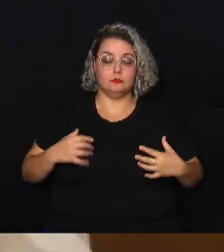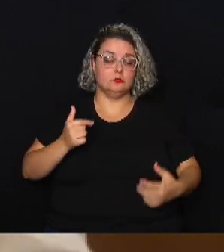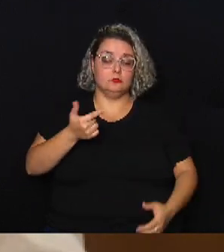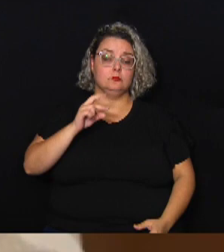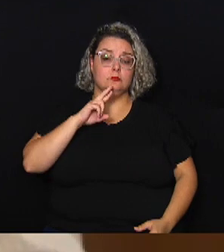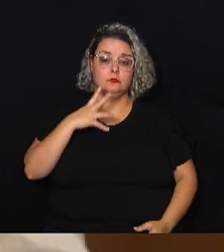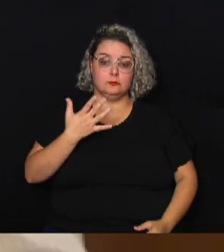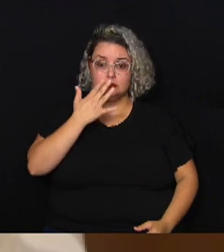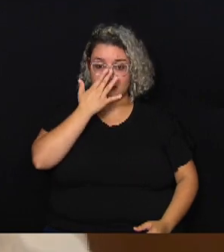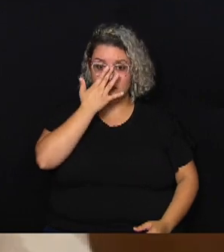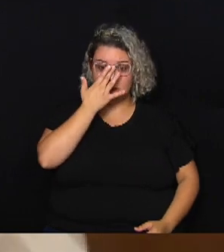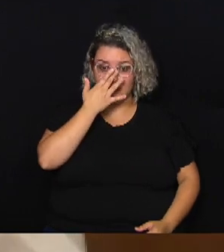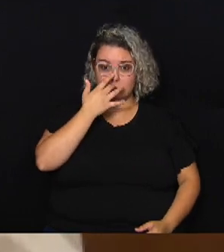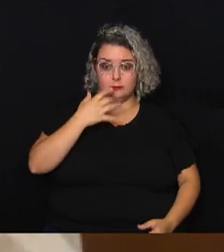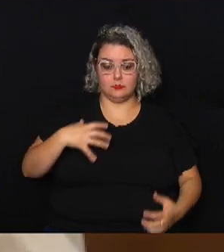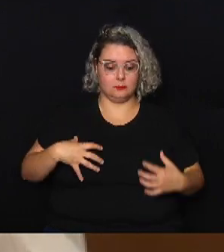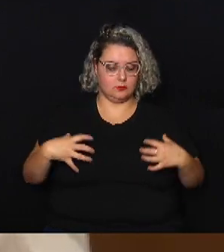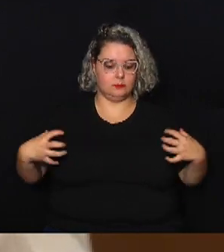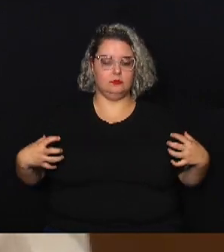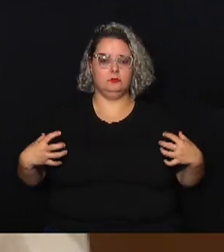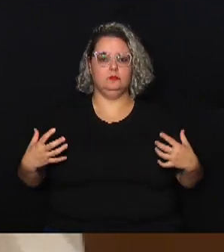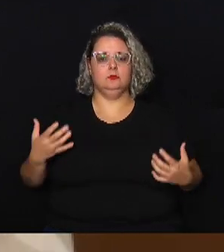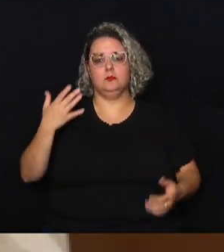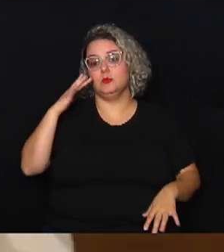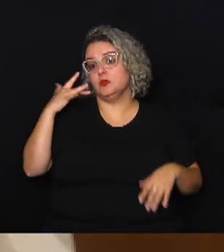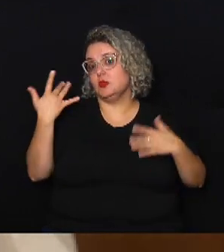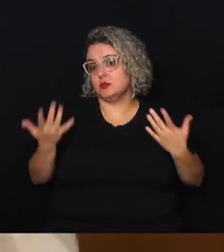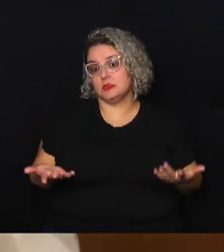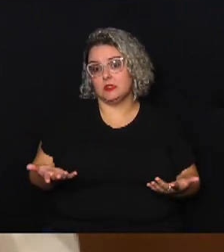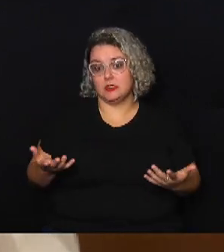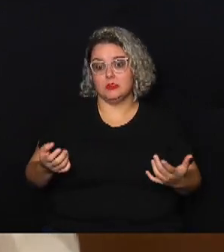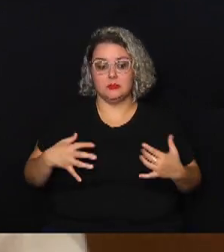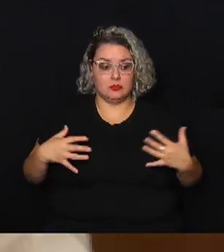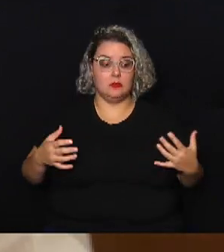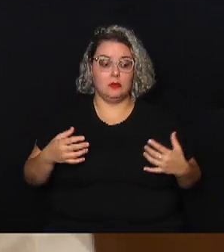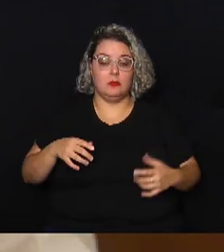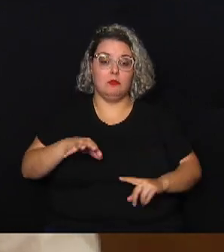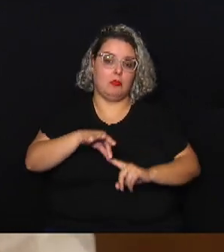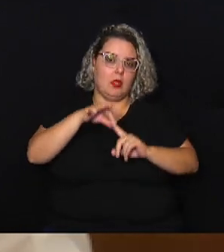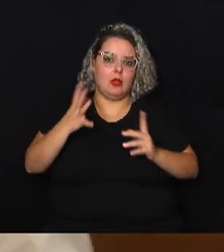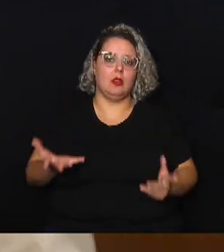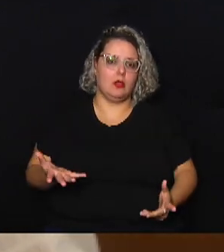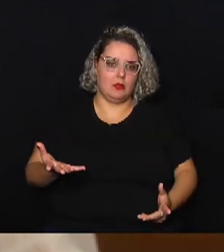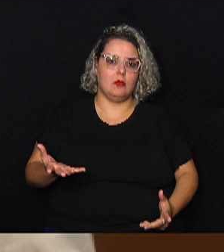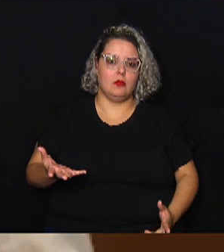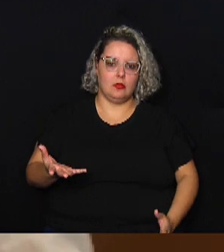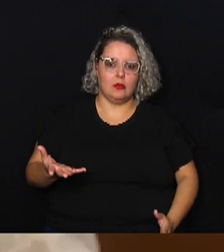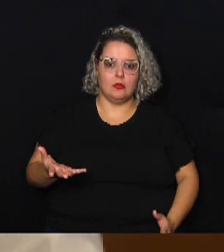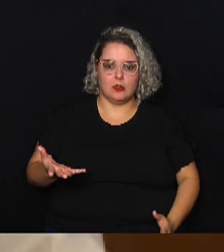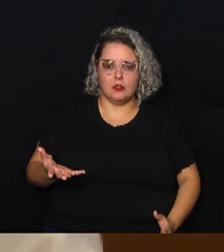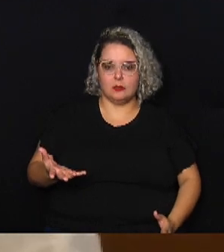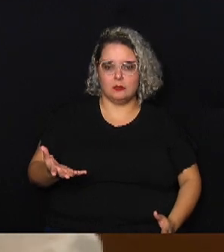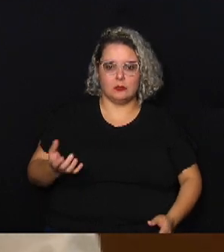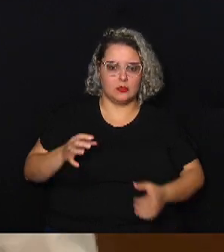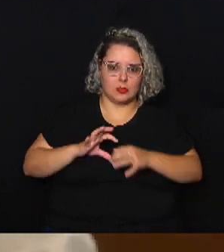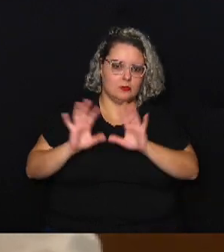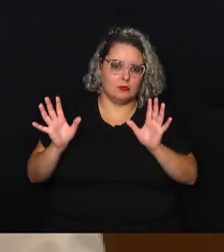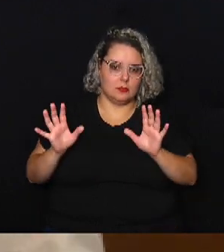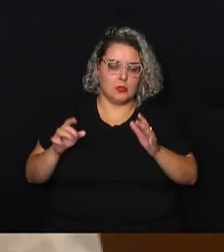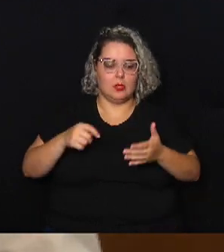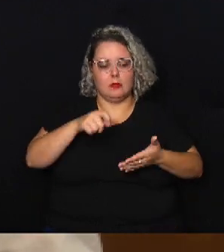querem tirar a prótese para, tipo assim, eu não sei se é a prótese, mas eu prefiro ficar sem, porque pelo menos eu risco uma das causas.